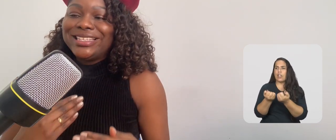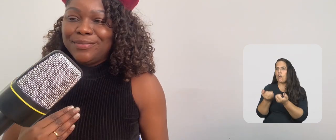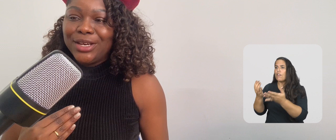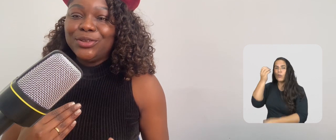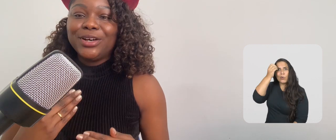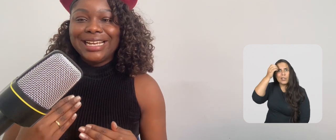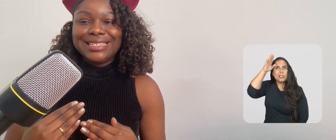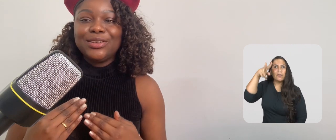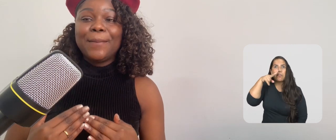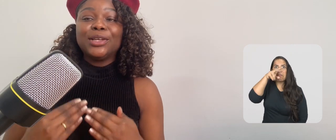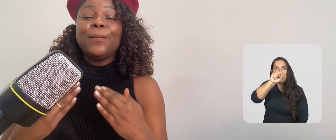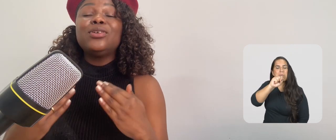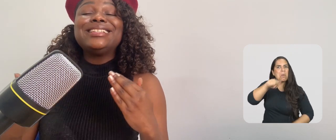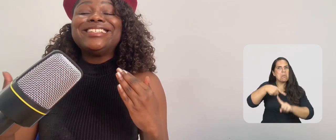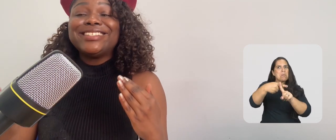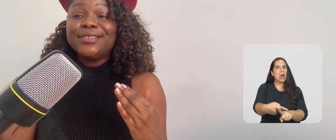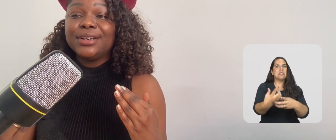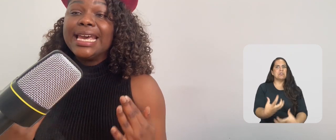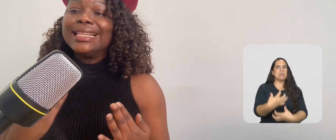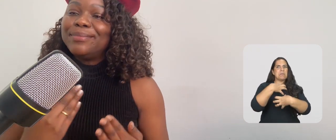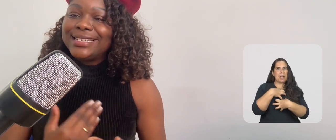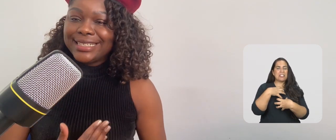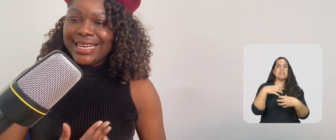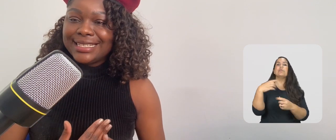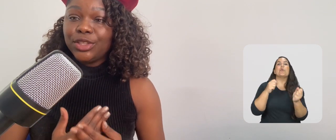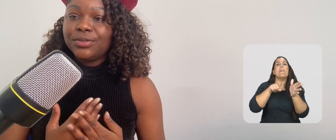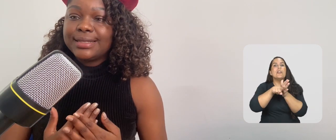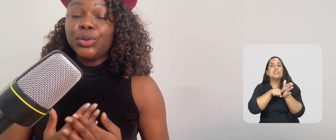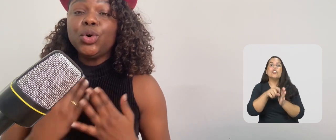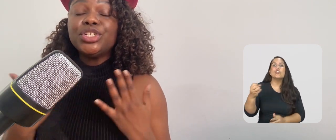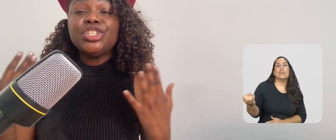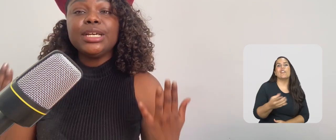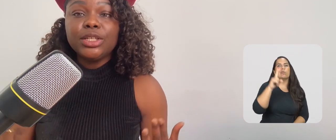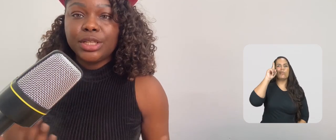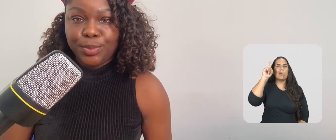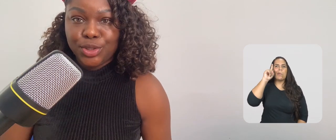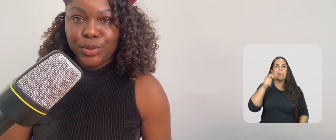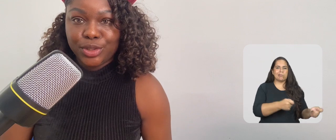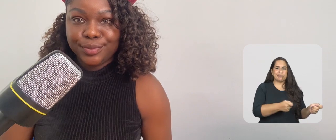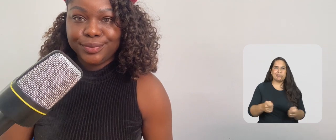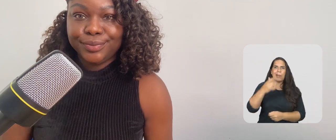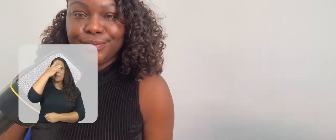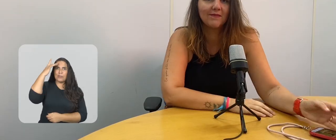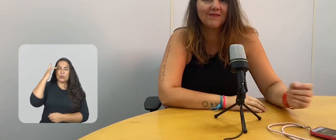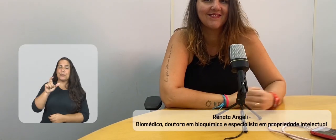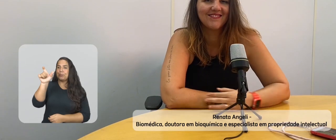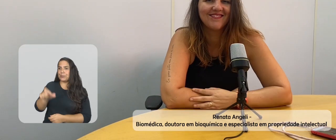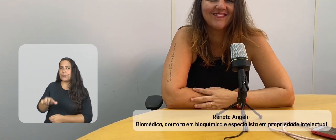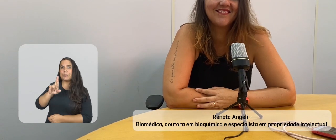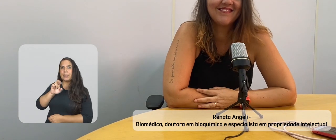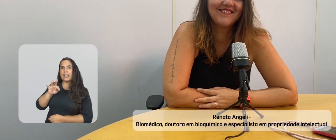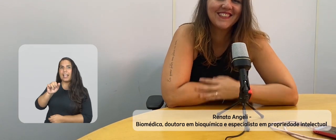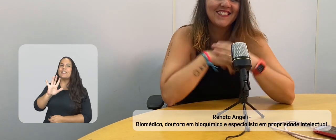devolvendo conhecimento, fortalecendo o impacto positivo da pesquisa e inovação no cotidiano das pessoas. A professora